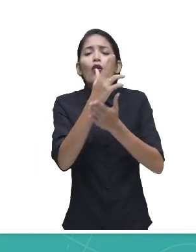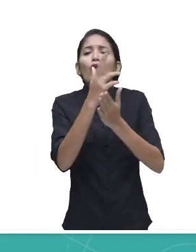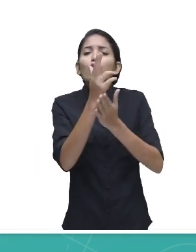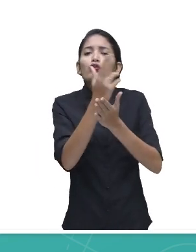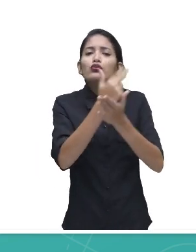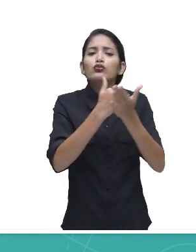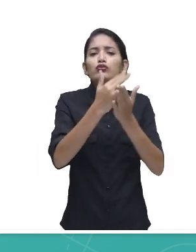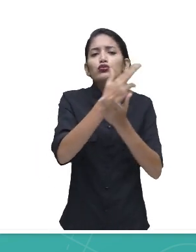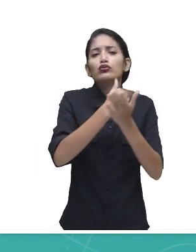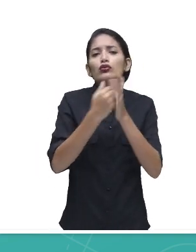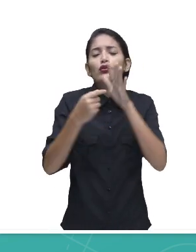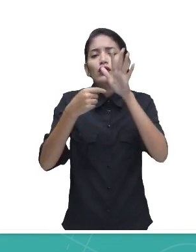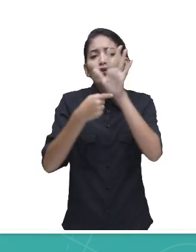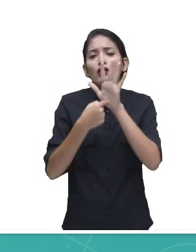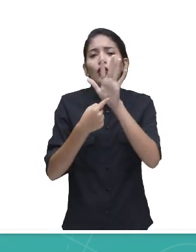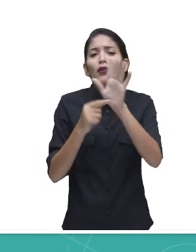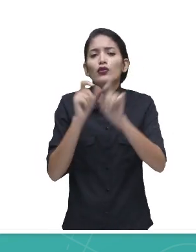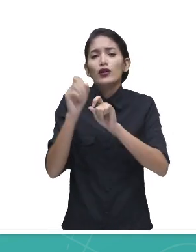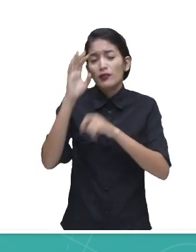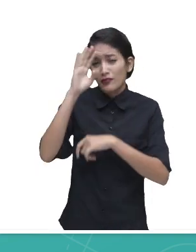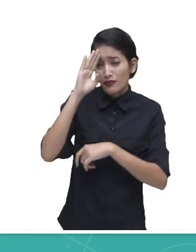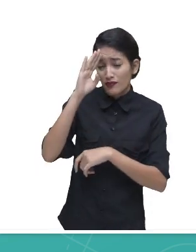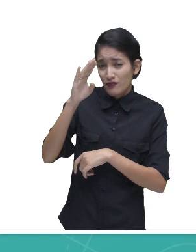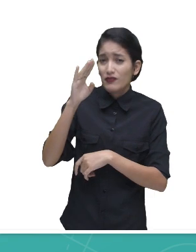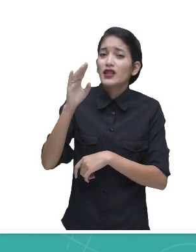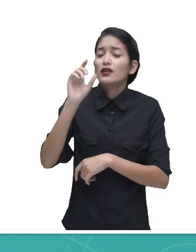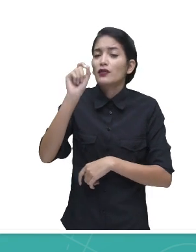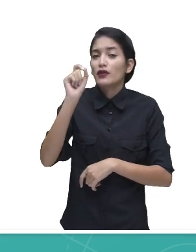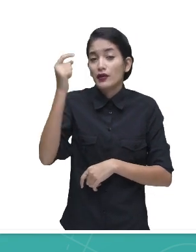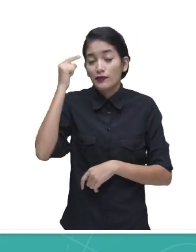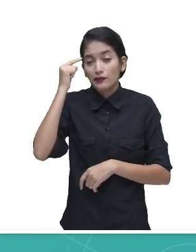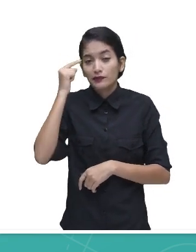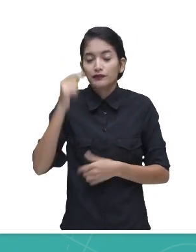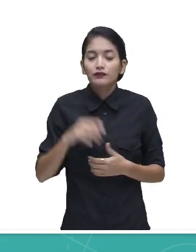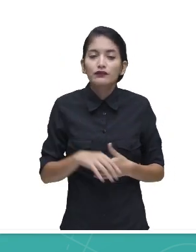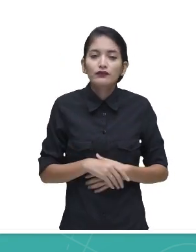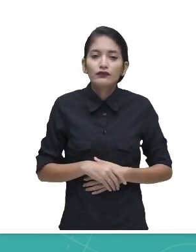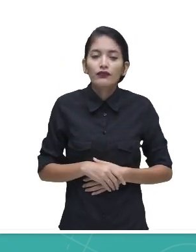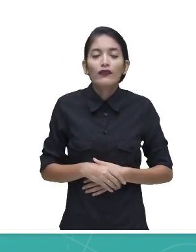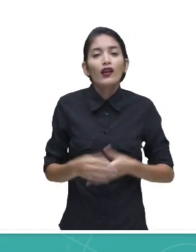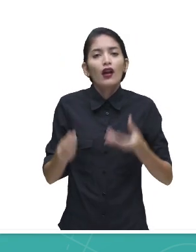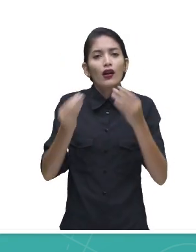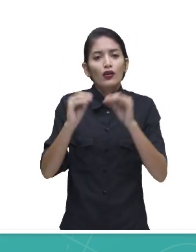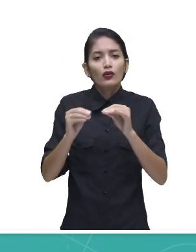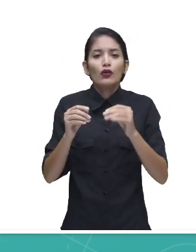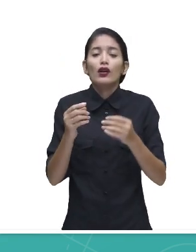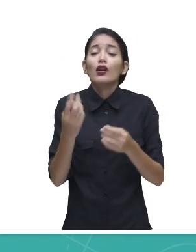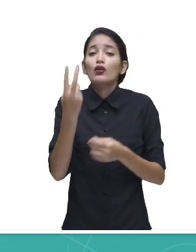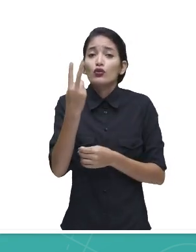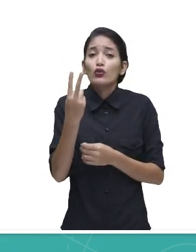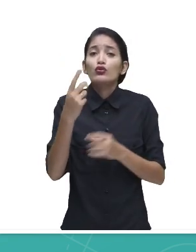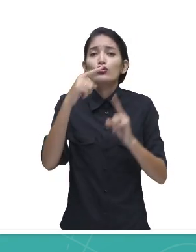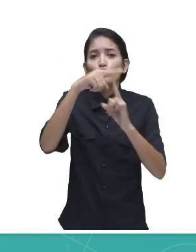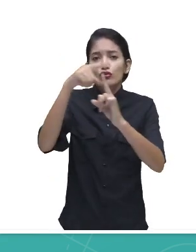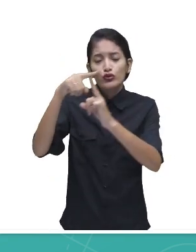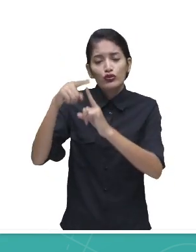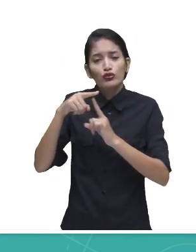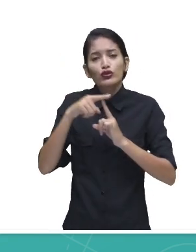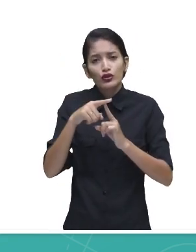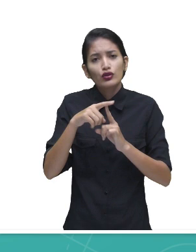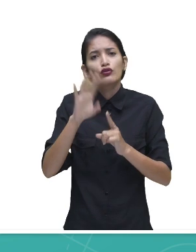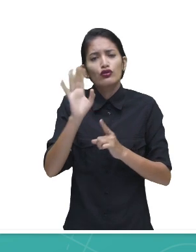abaixo representam as principais ideias desses pensadores. Então, aí eu coloquei os dois modelos que eu comentei